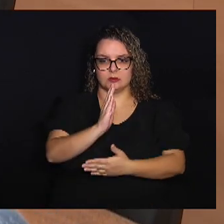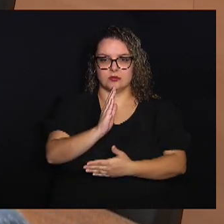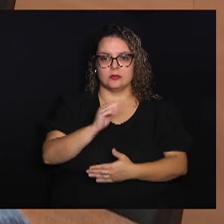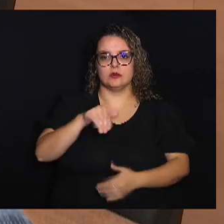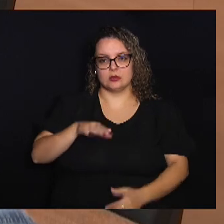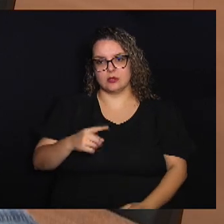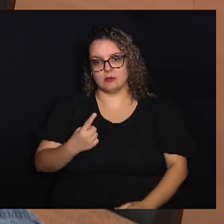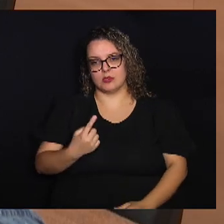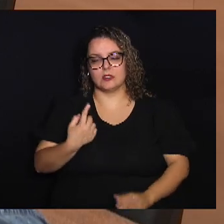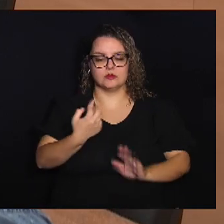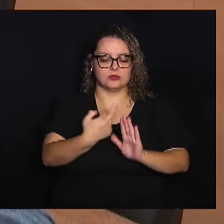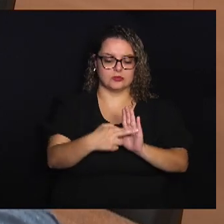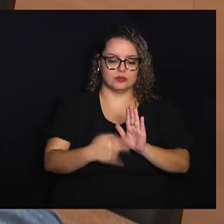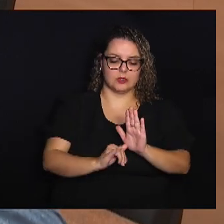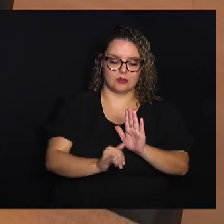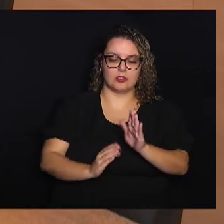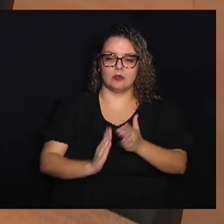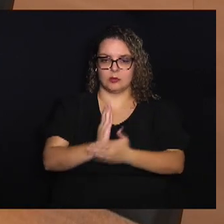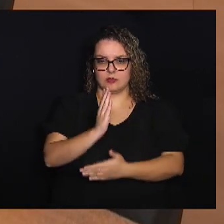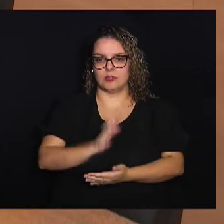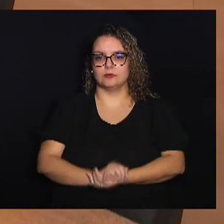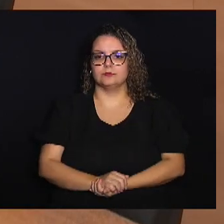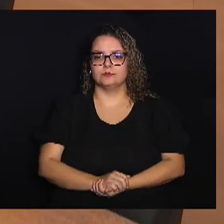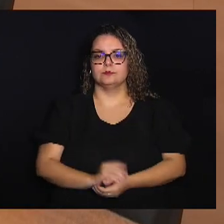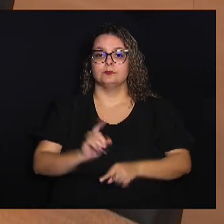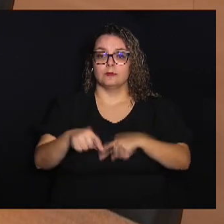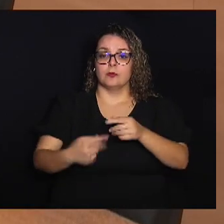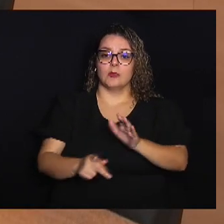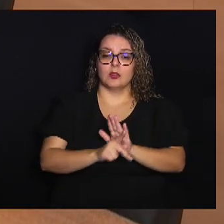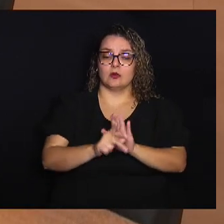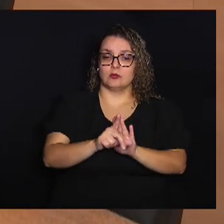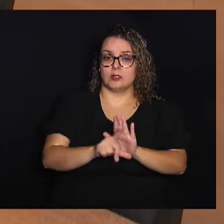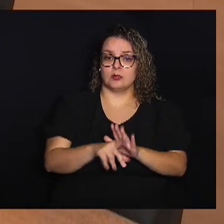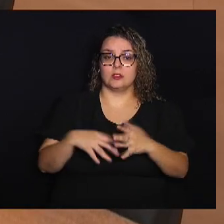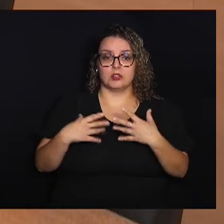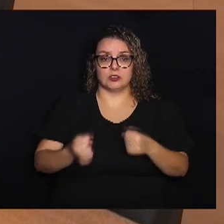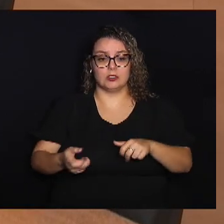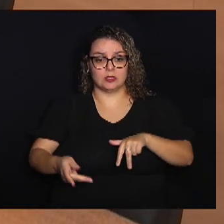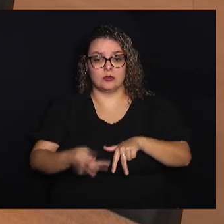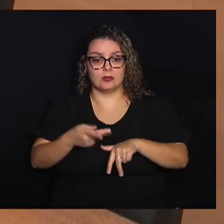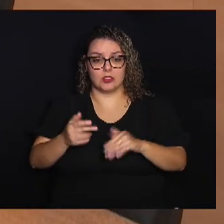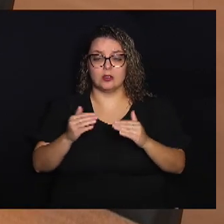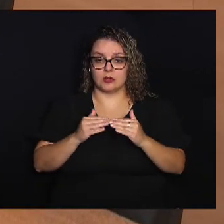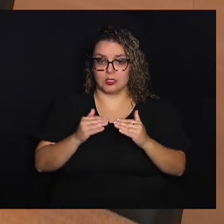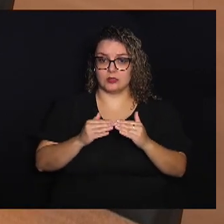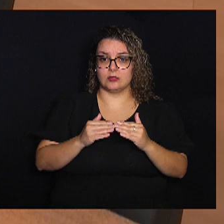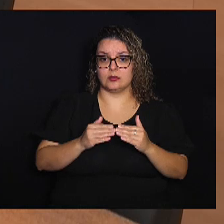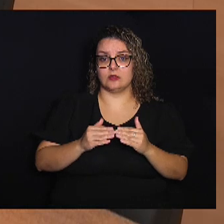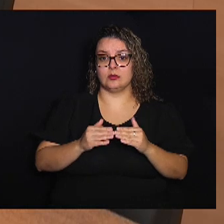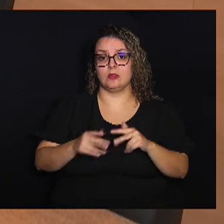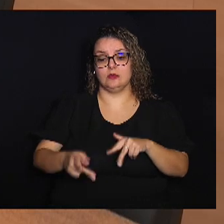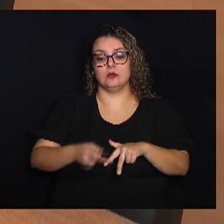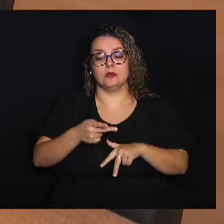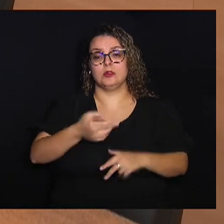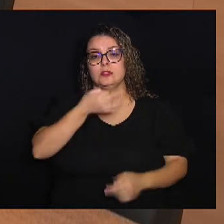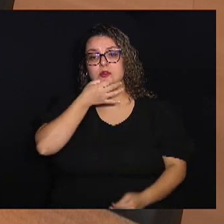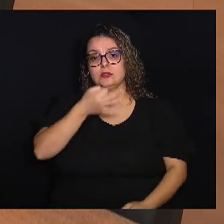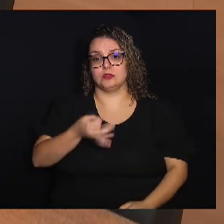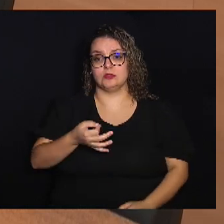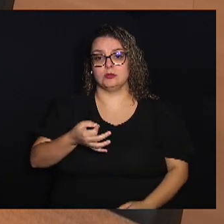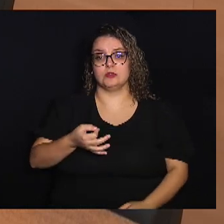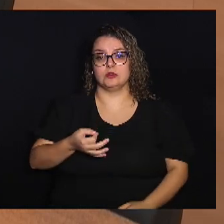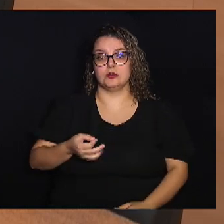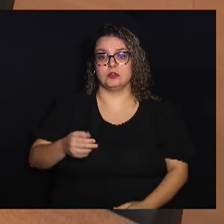o do relator, está aprovado. Outro projeto de lei que recebeu parecer favorável foi o parecer sugerido em